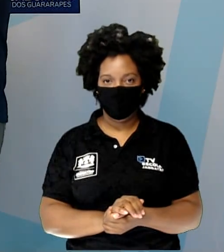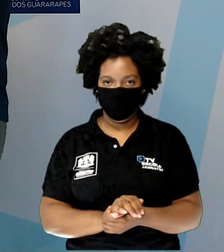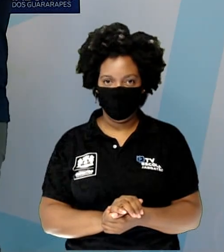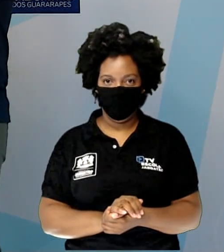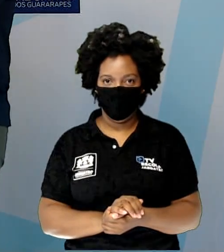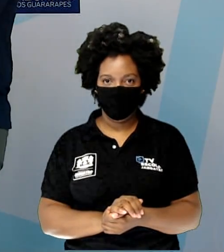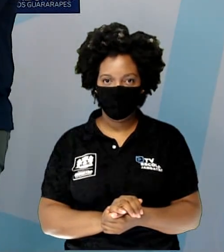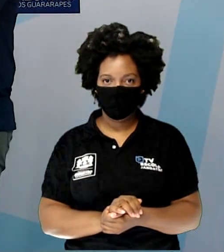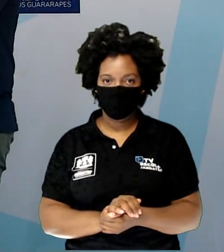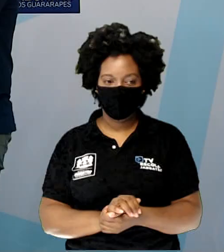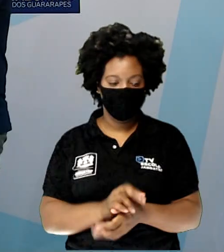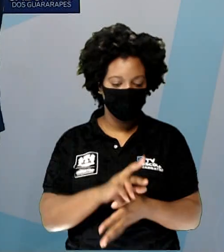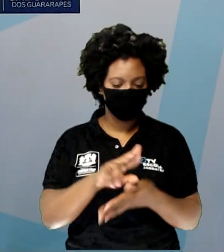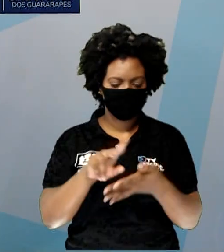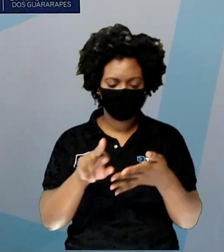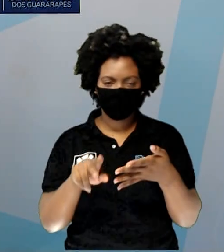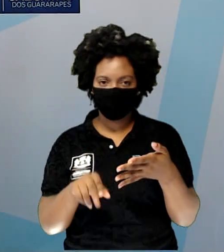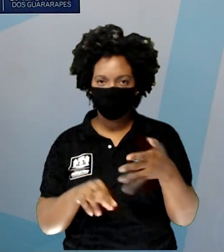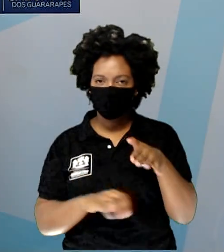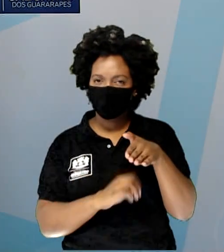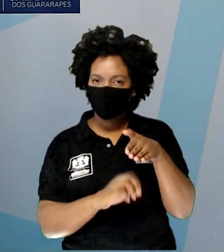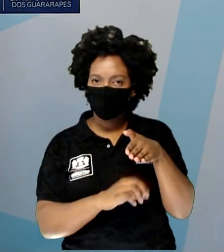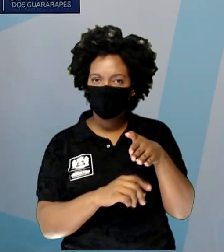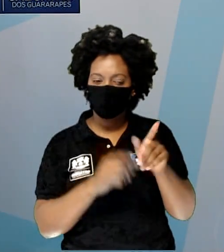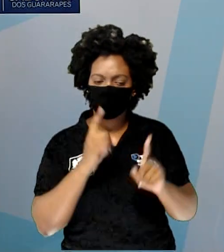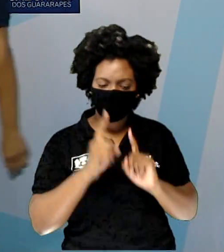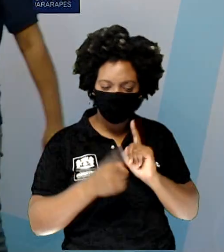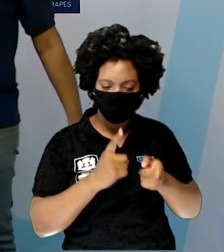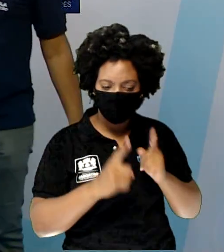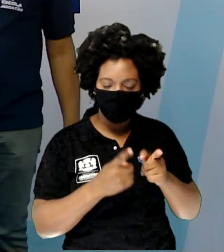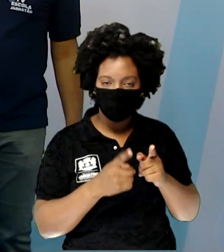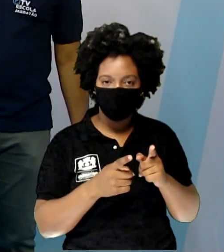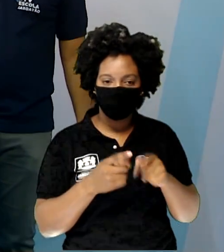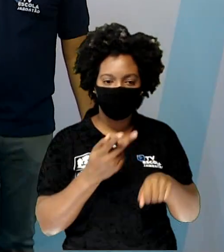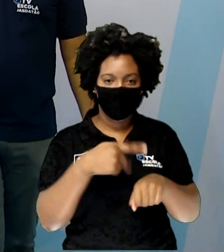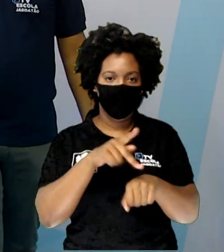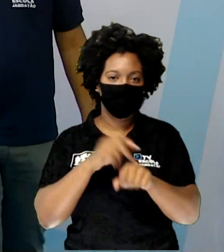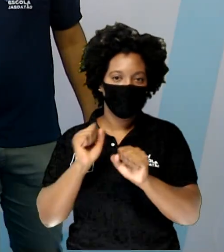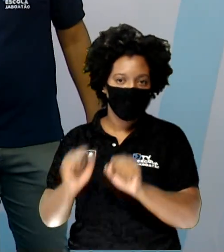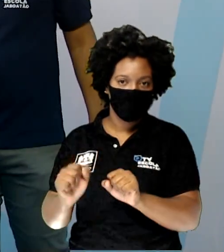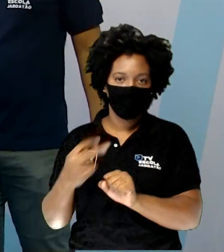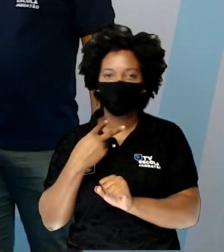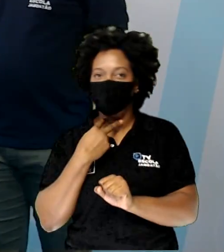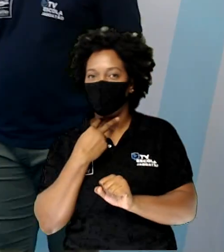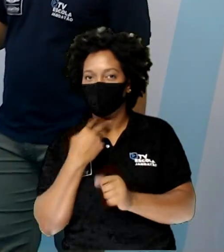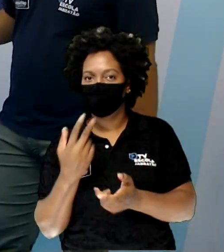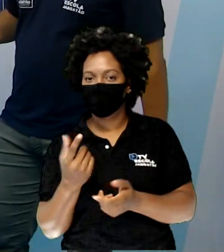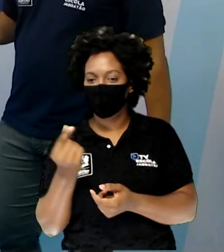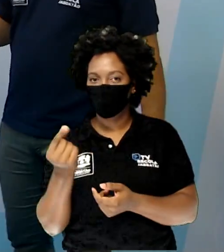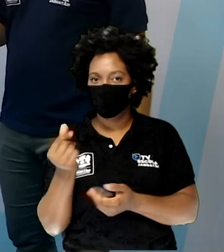na verdade são várias agências que determinam a condição desses países.